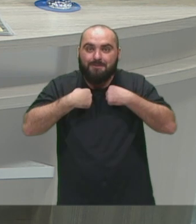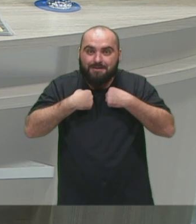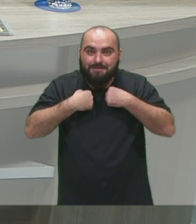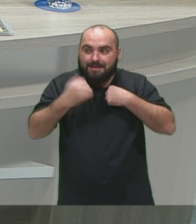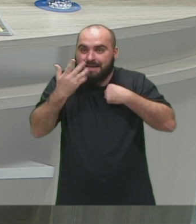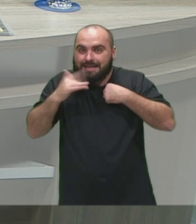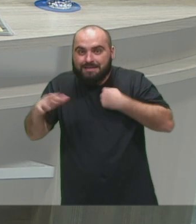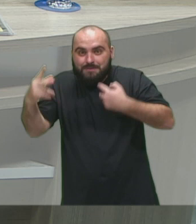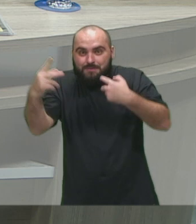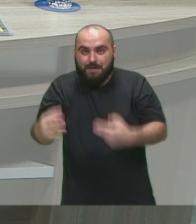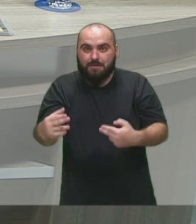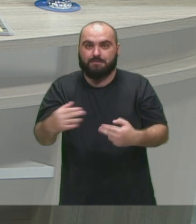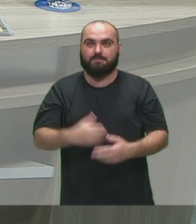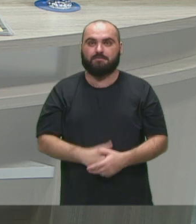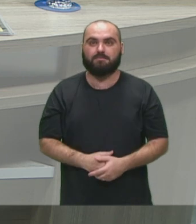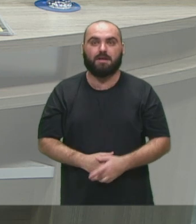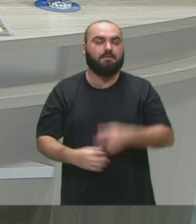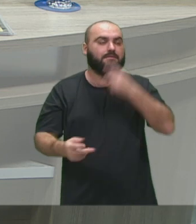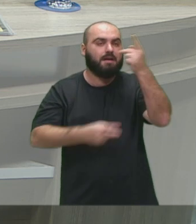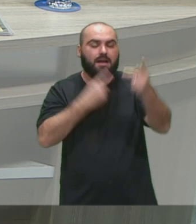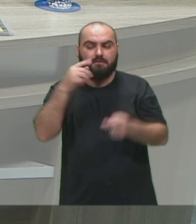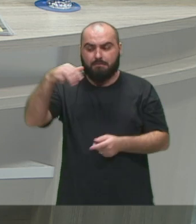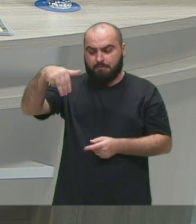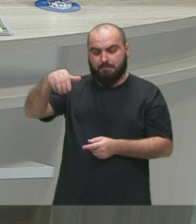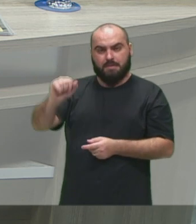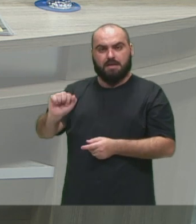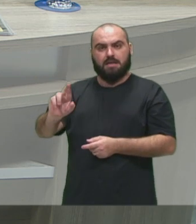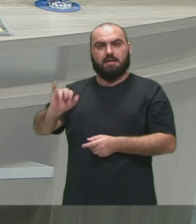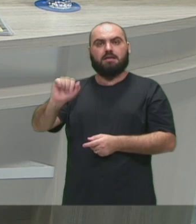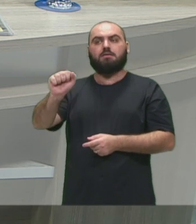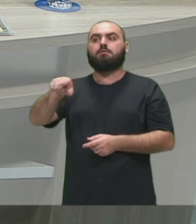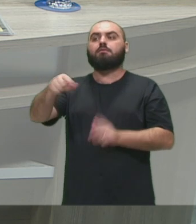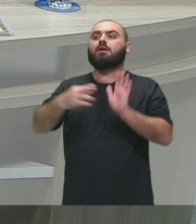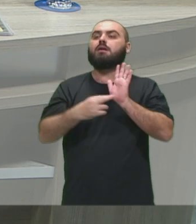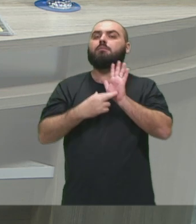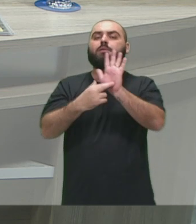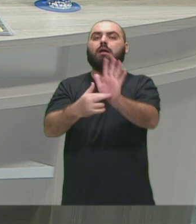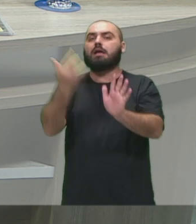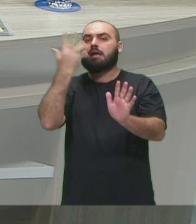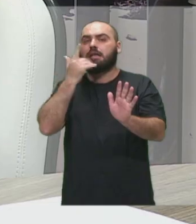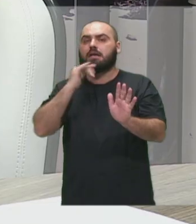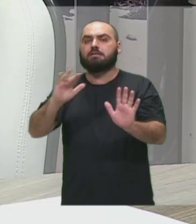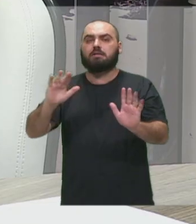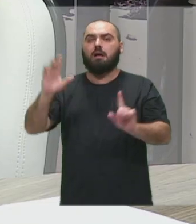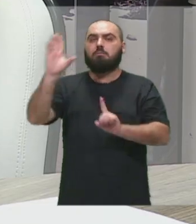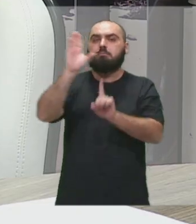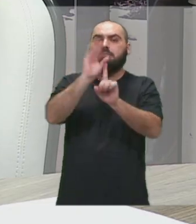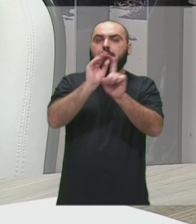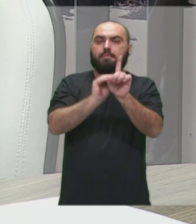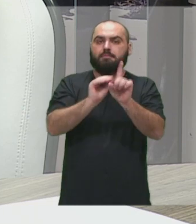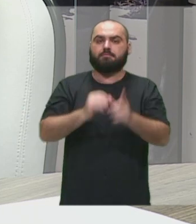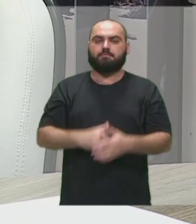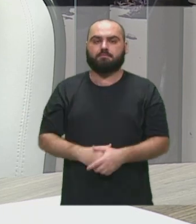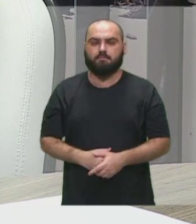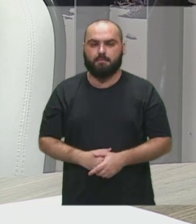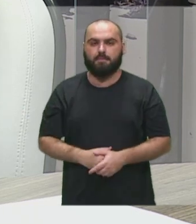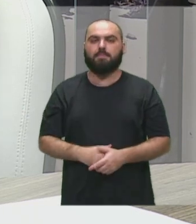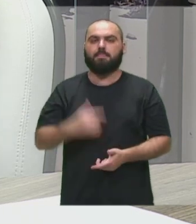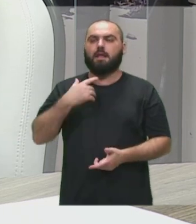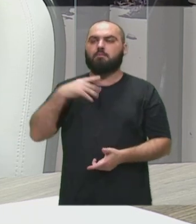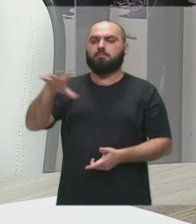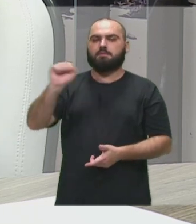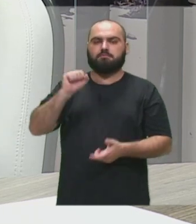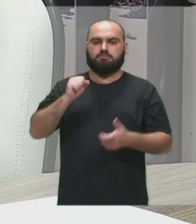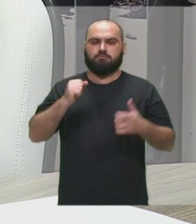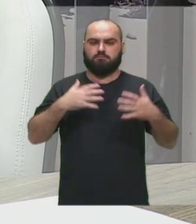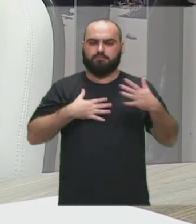você vai representar as crianças abusadas nesse cenário. Aí ele me deu um corante vermelho para eu manchar